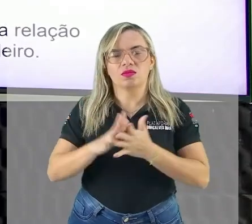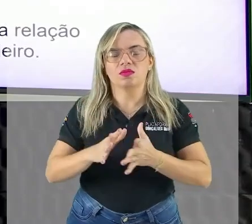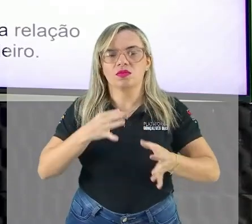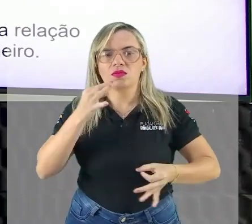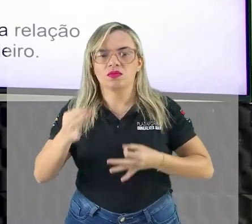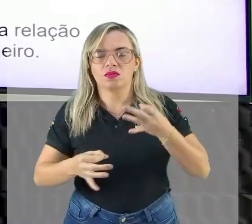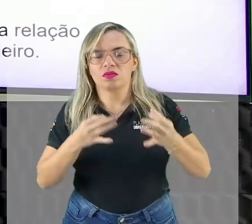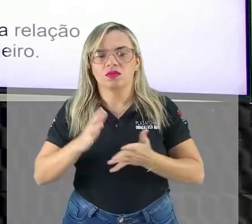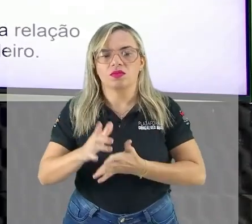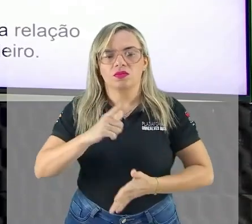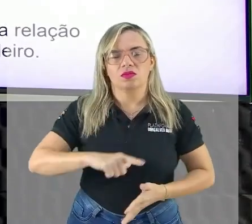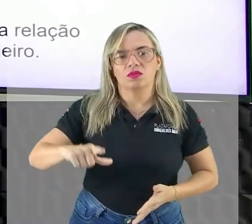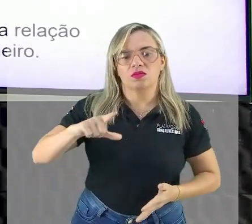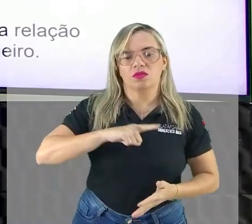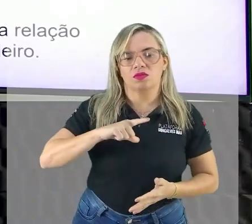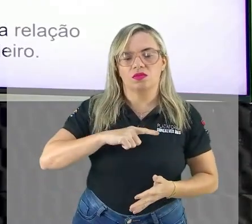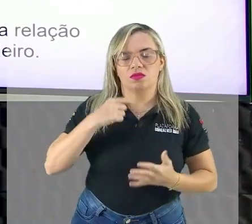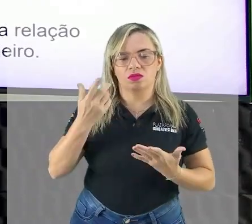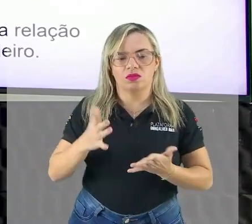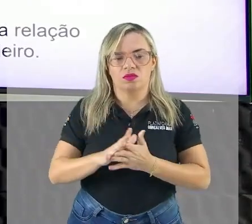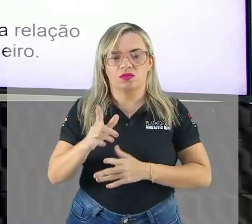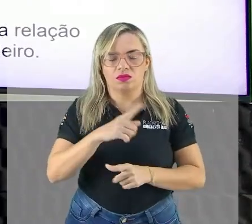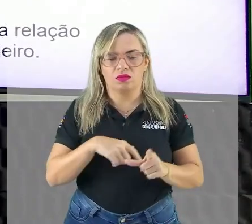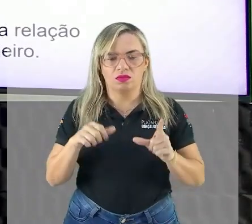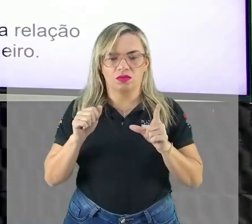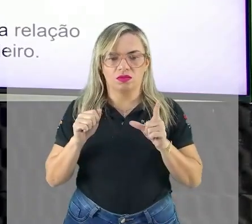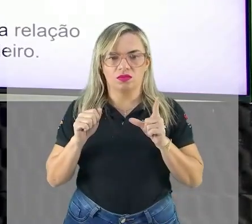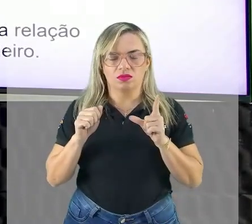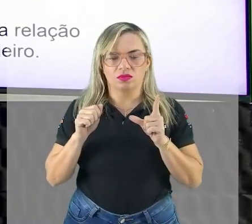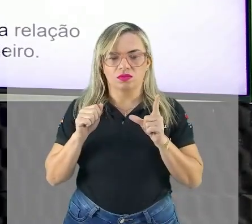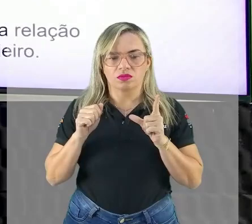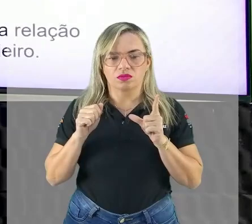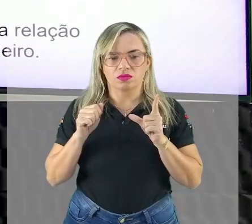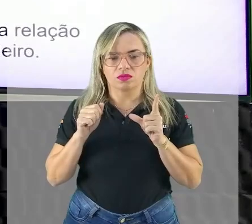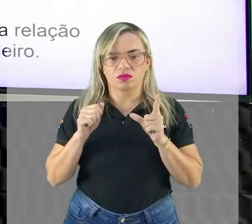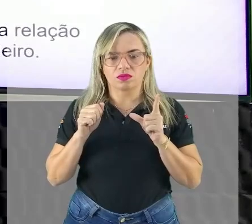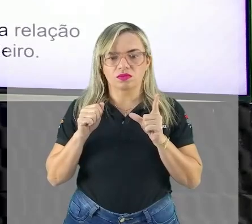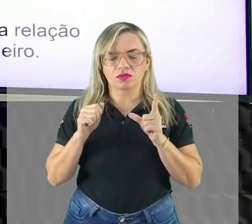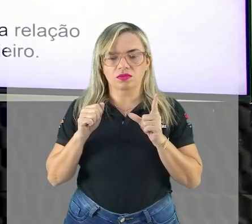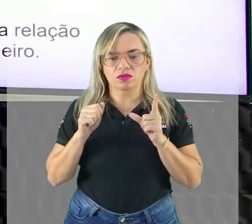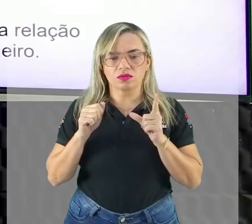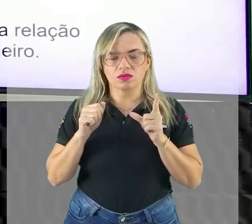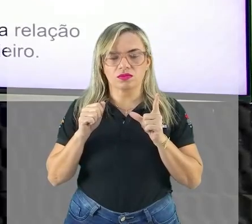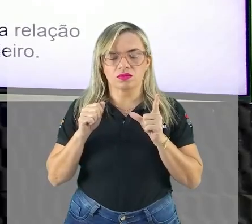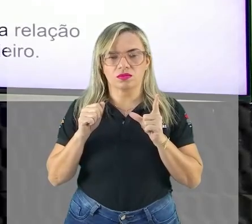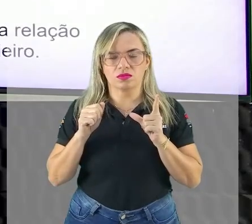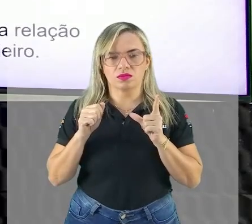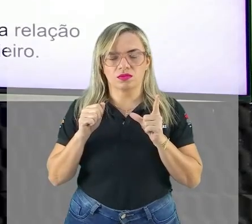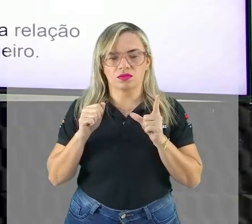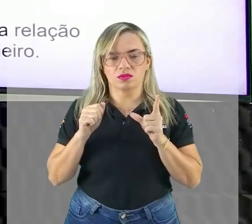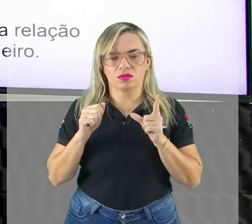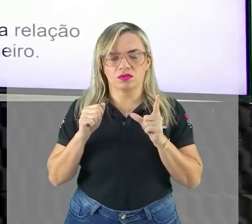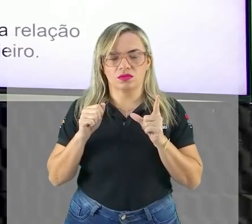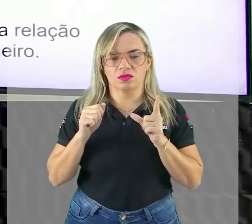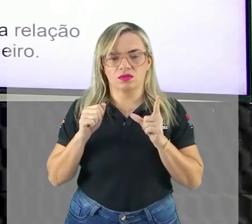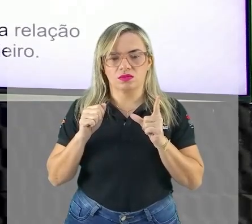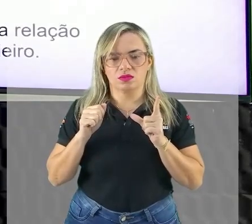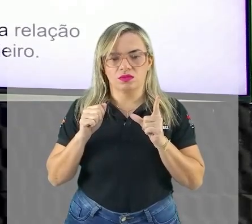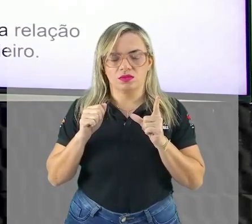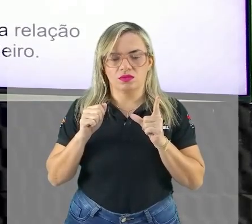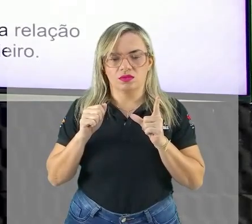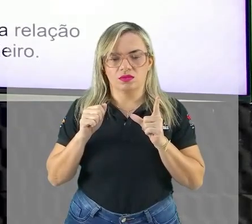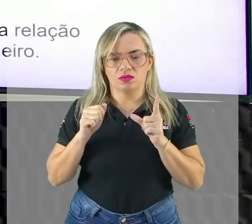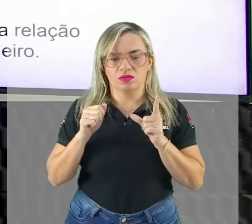Qual a crítica que tem por trás disso? Alternativa A forma de organizar as informações nos rótulos